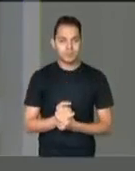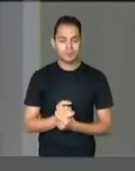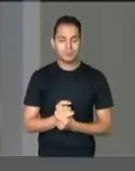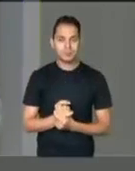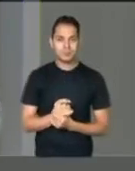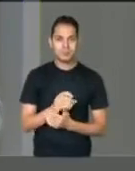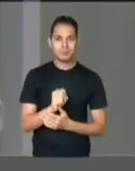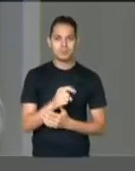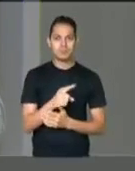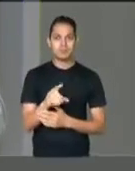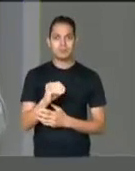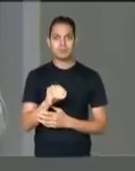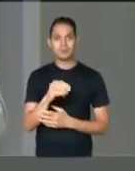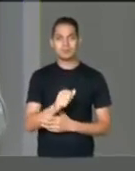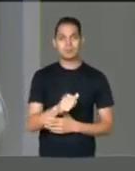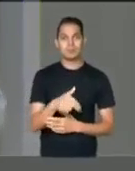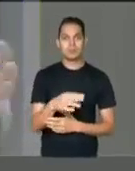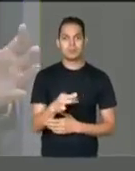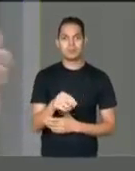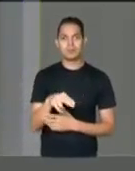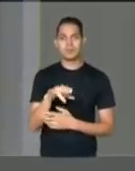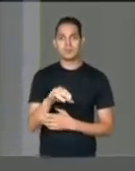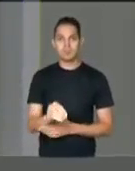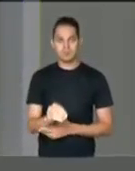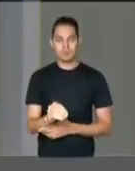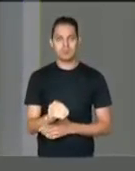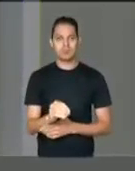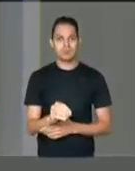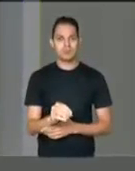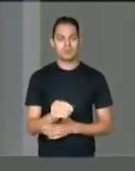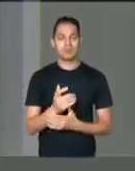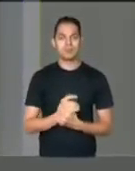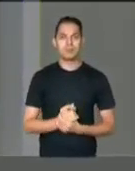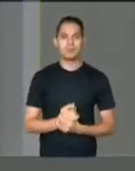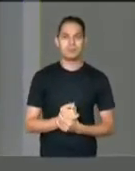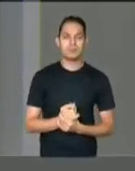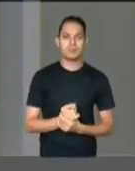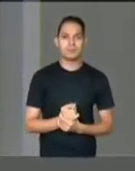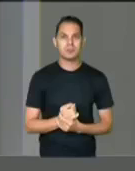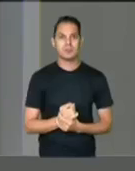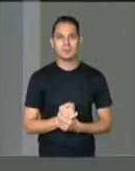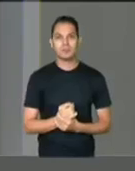no Hospital Santo Antônio das Obras Sociais de Irmã Dulce.